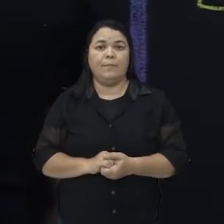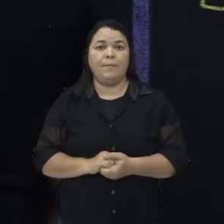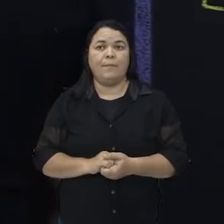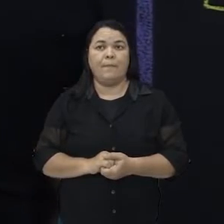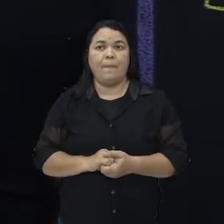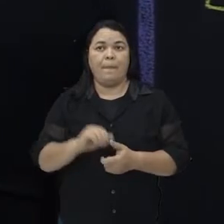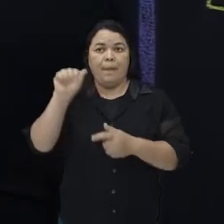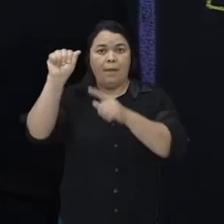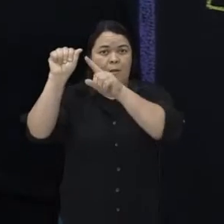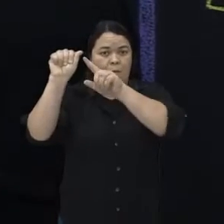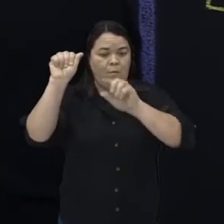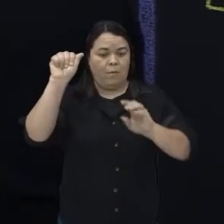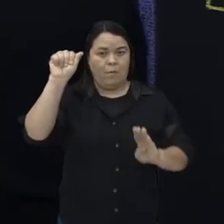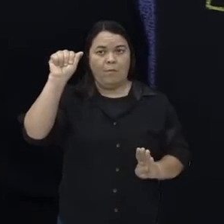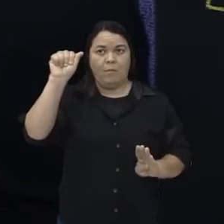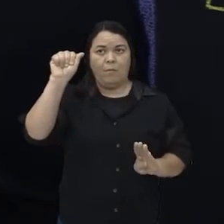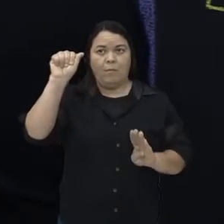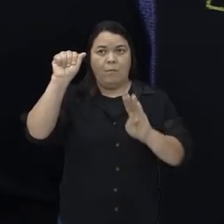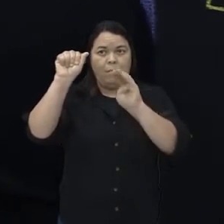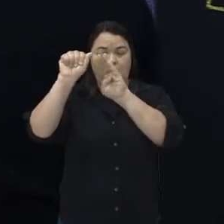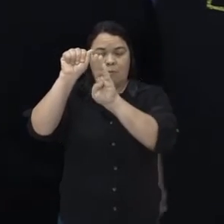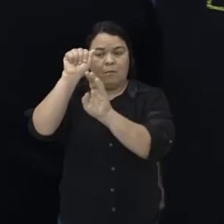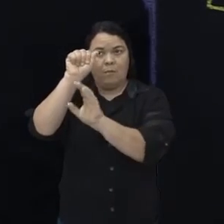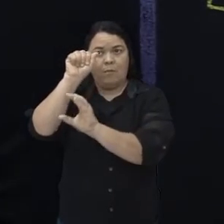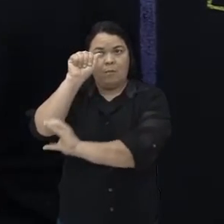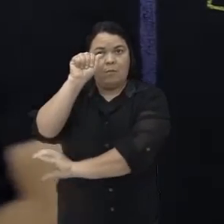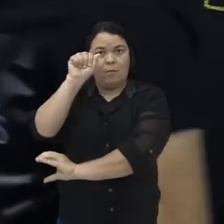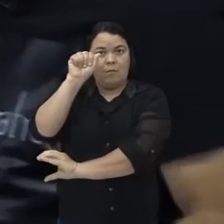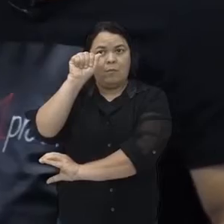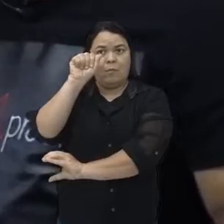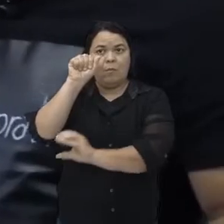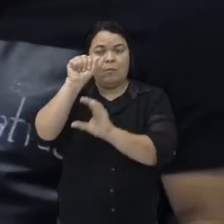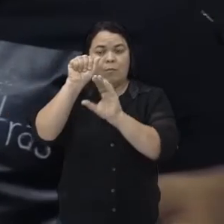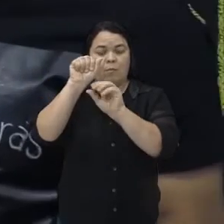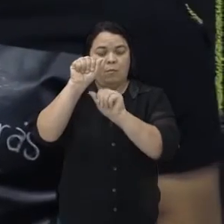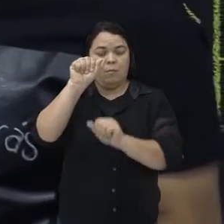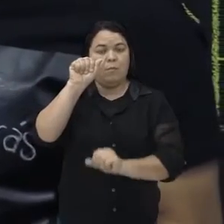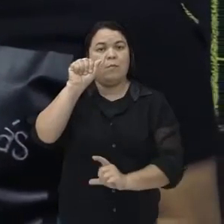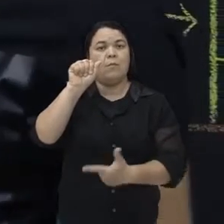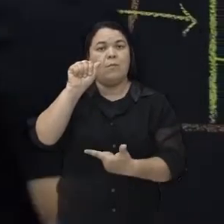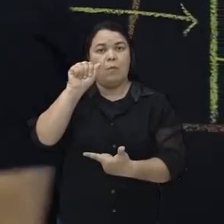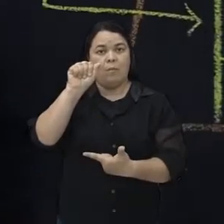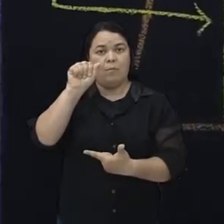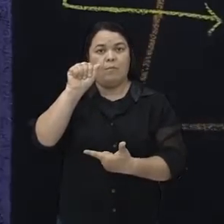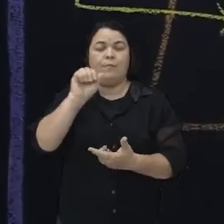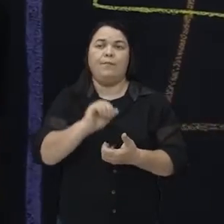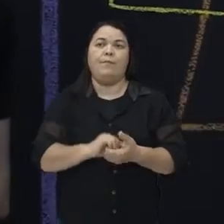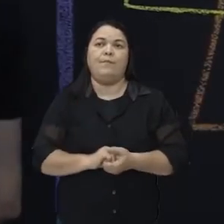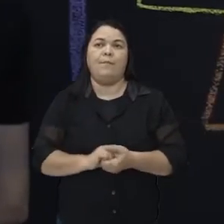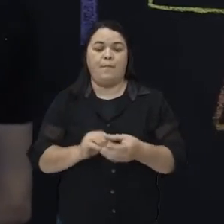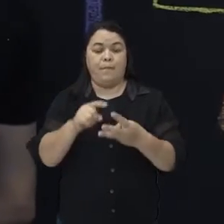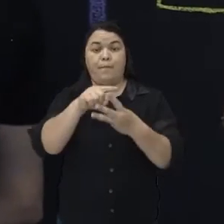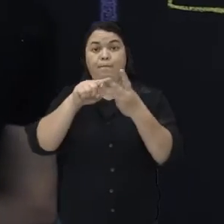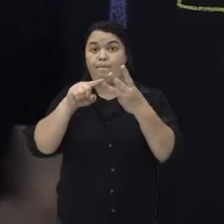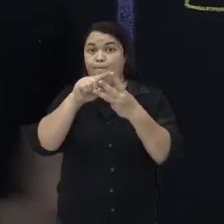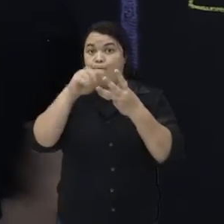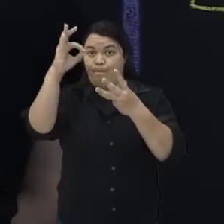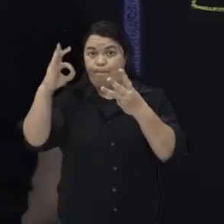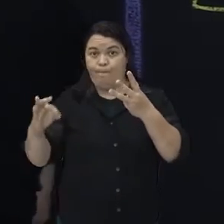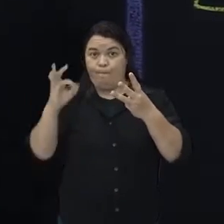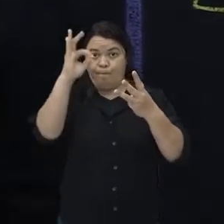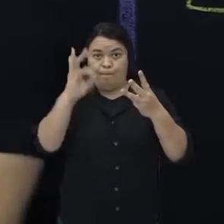que fica em frente a esse vértice. Então vejamos aqui, por exemplo, esse vértice A, tá? Esse vértice A, repare